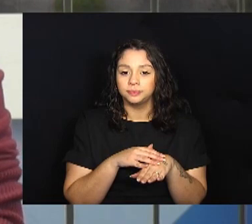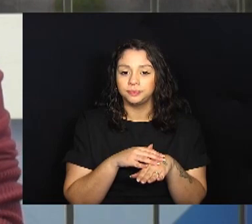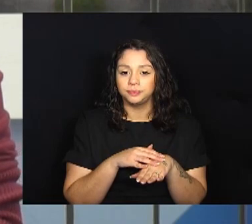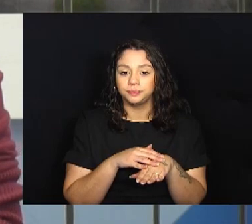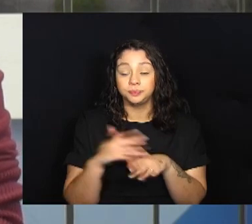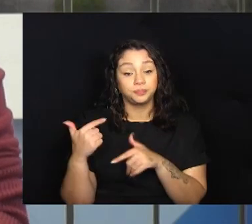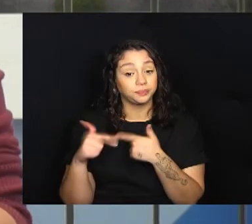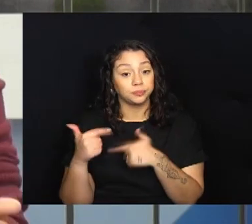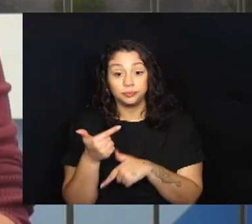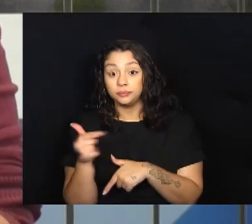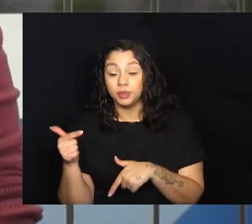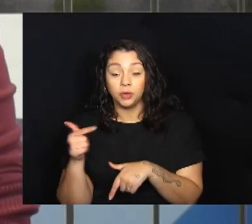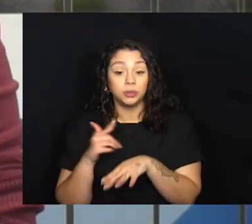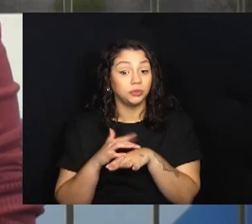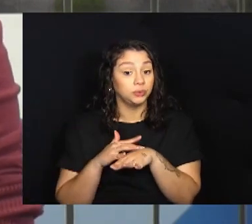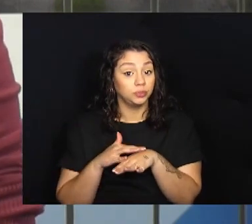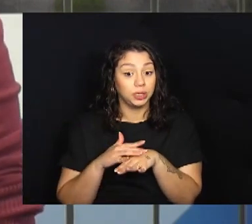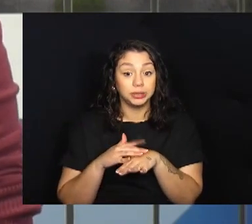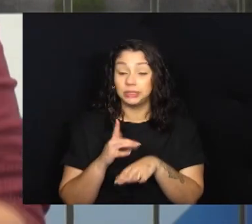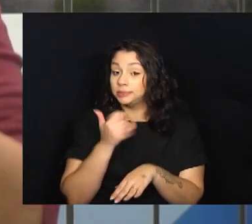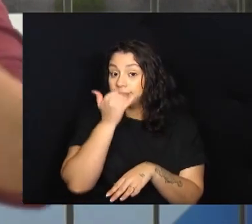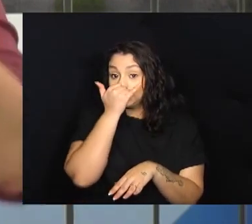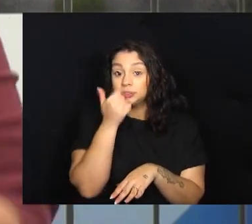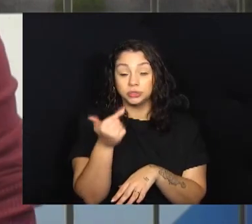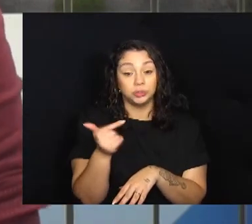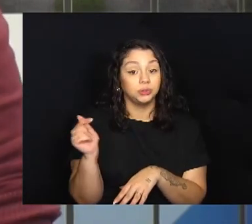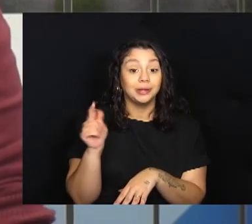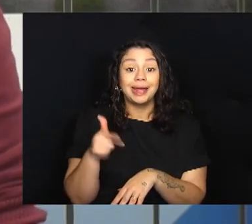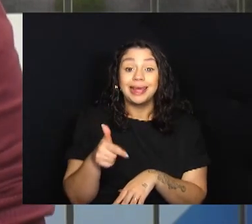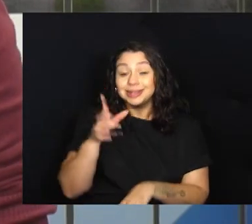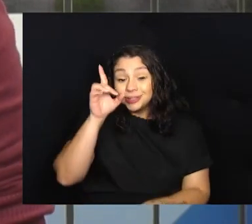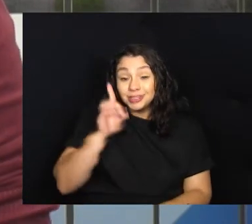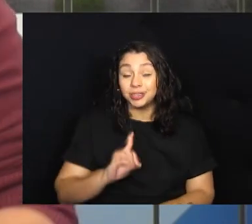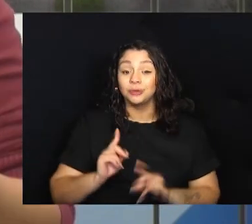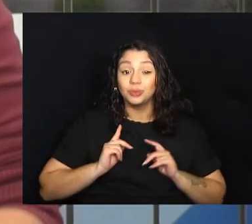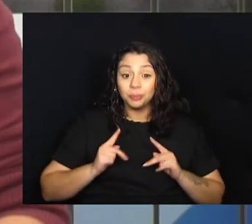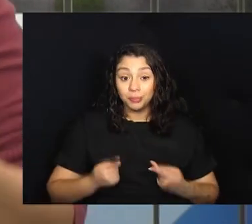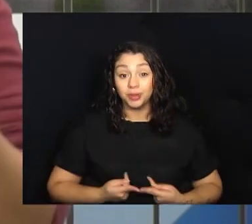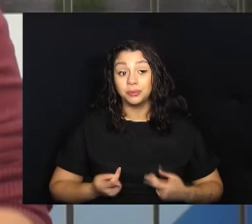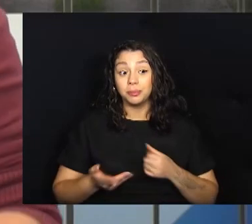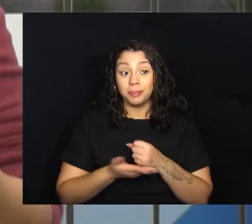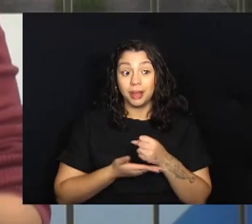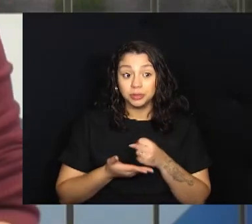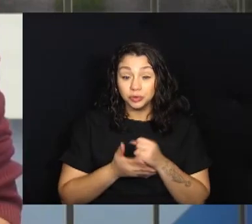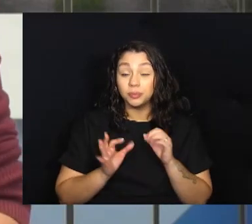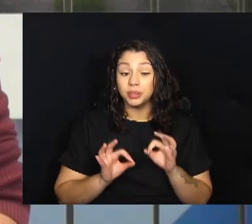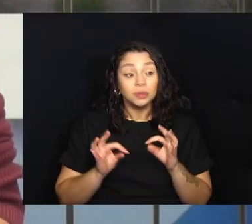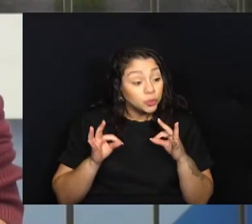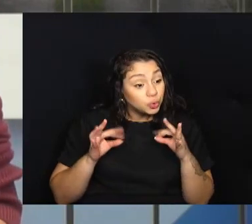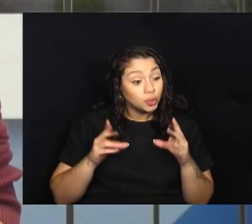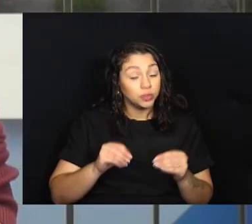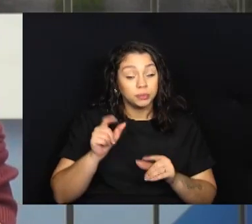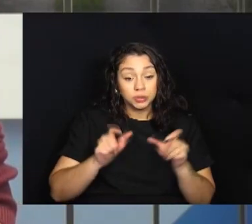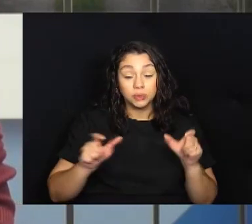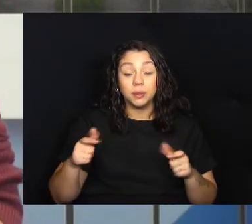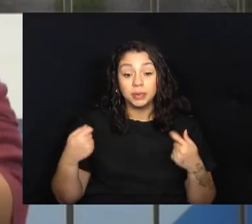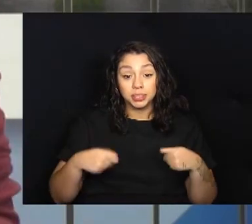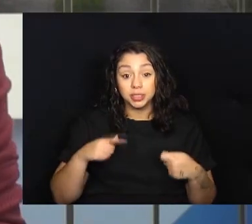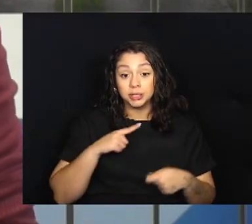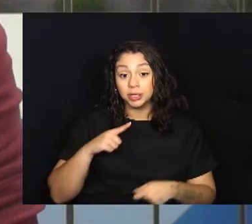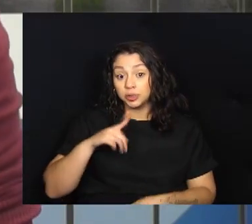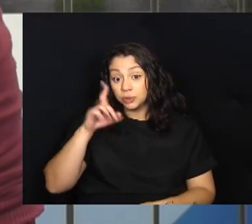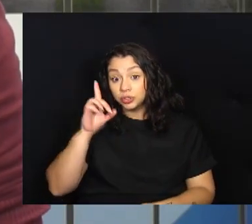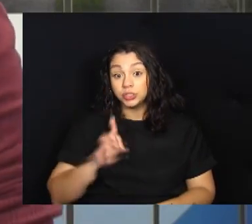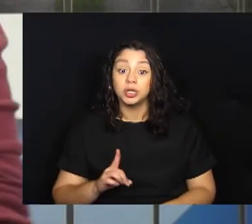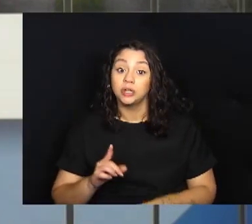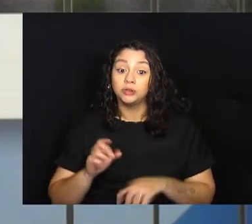gera doença, que não gera acidente, é um direito humano básico. Porque todo mundo tem que ter o direito de trabalhar sem se